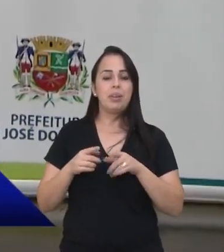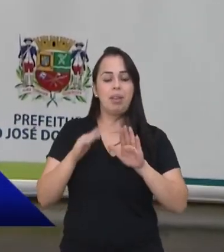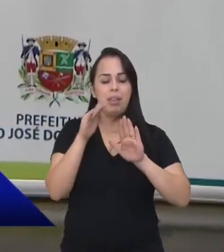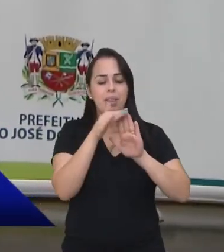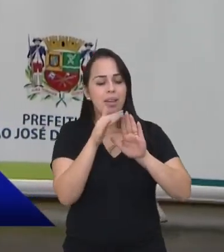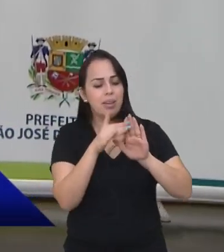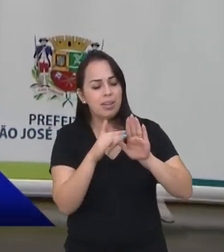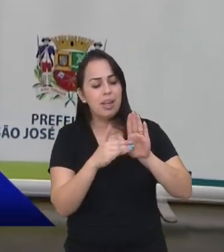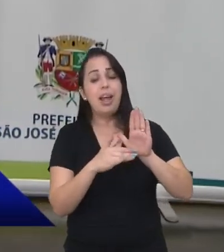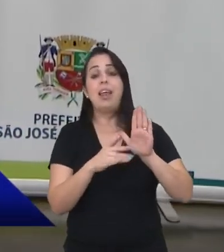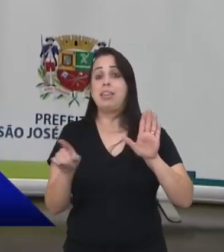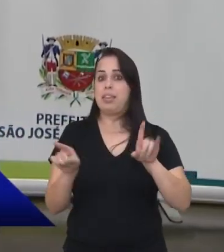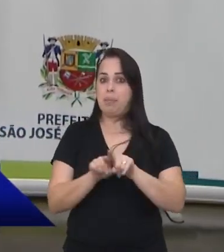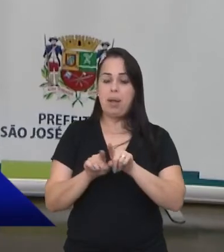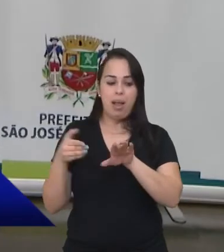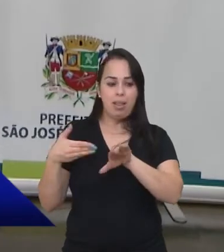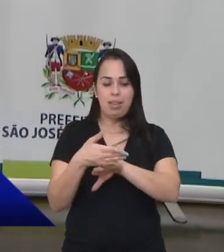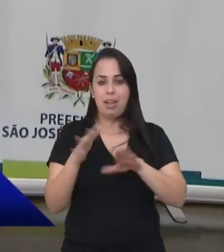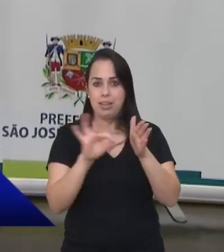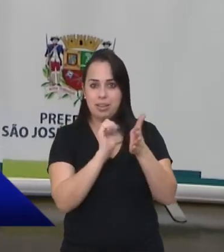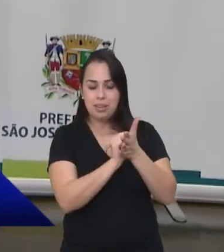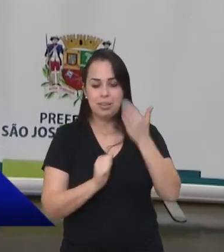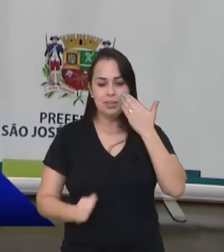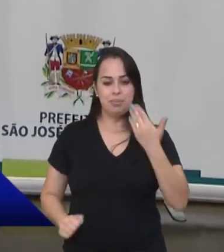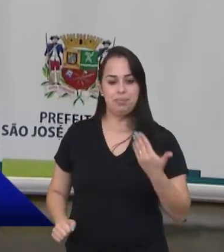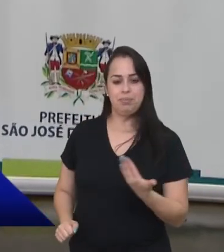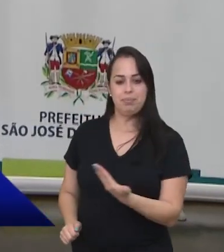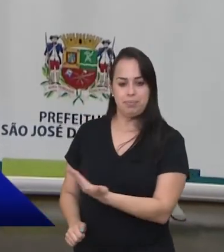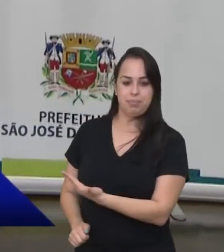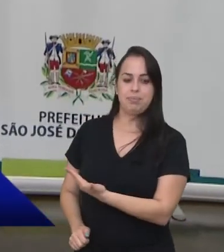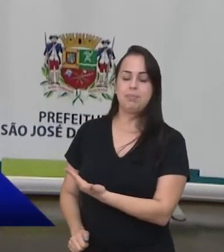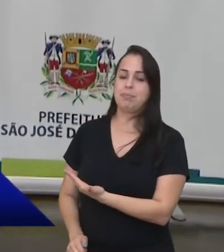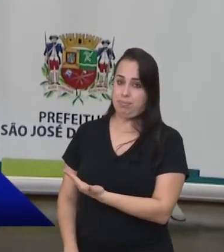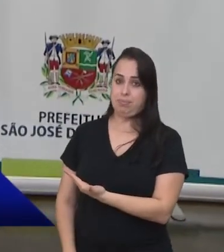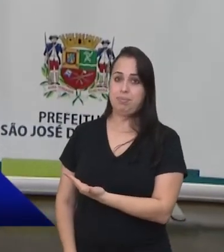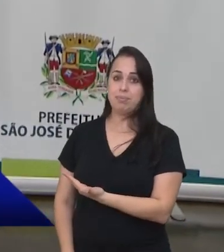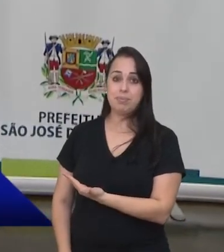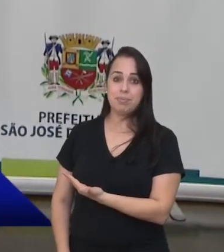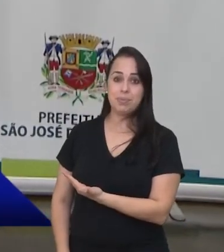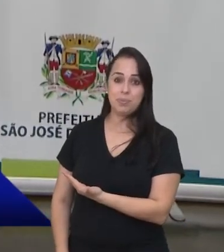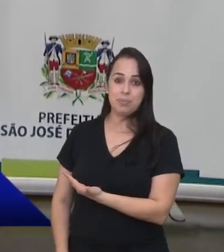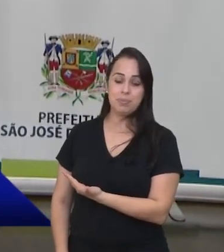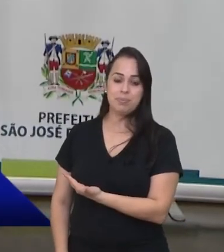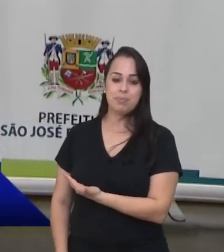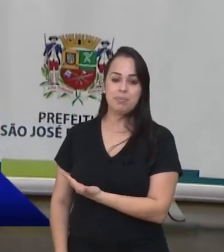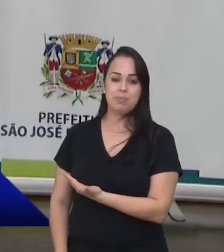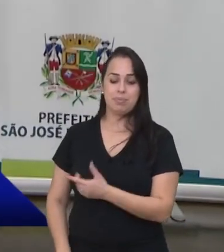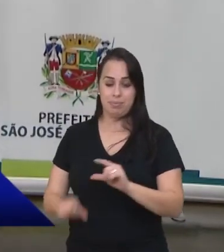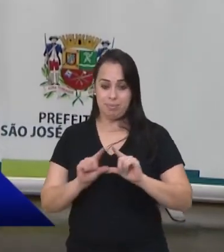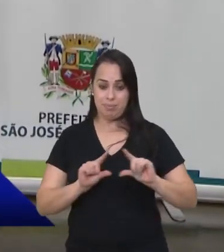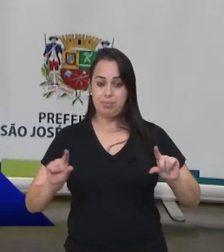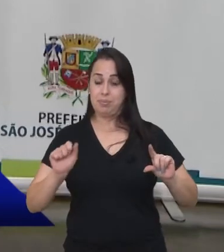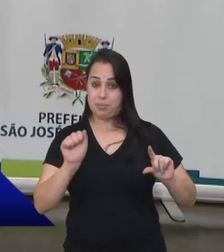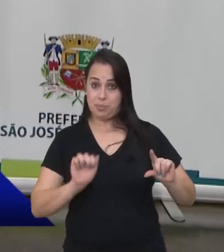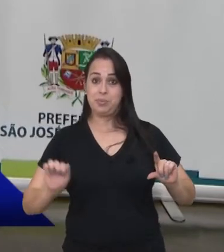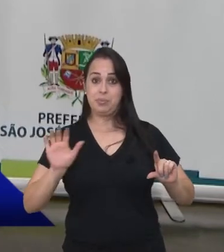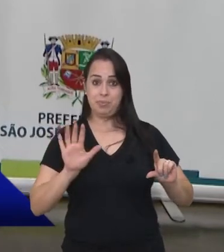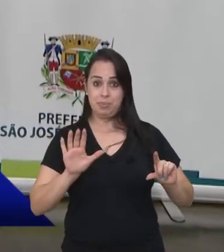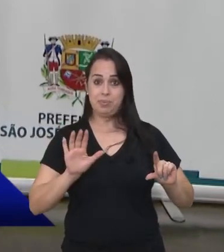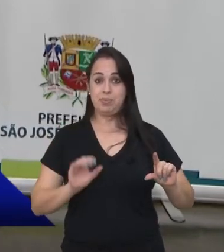porque para vocês verem programação também reservar os ingressos fccr. Sp.gov.br